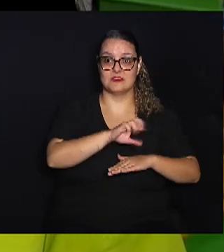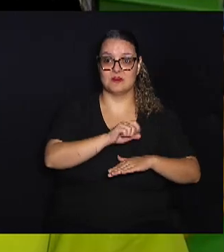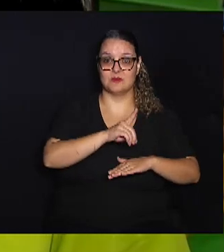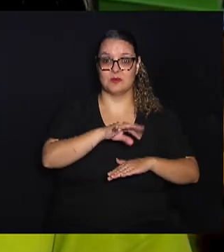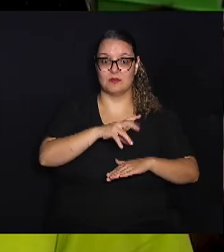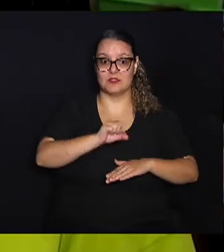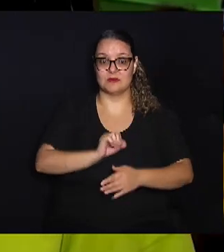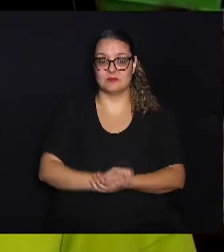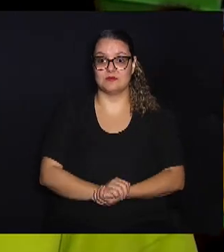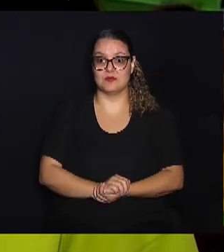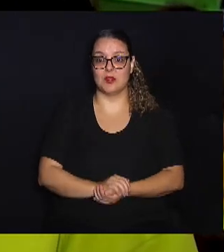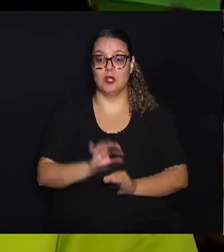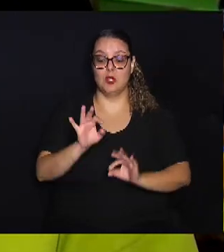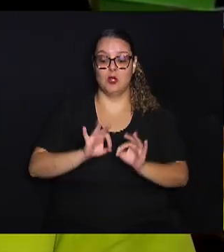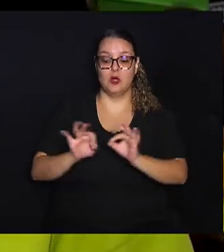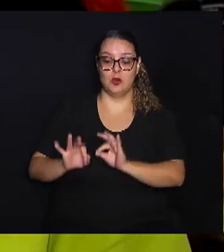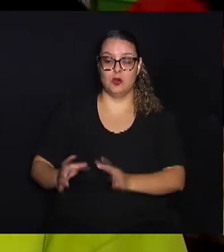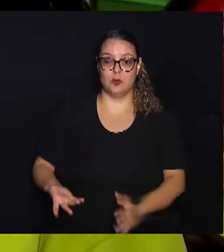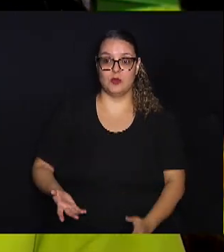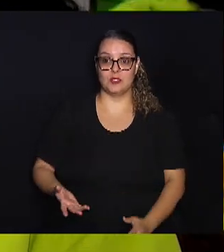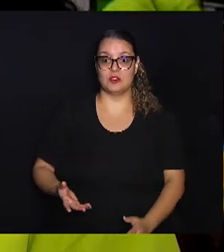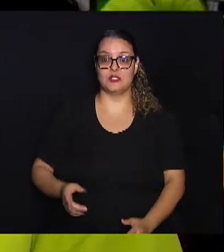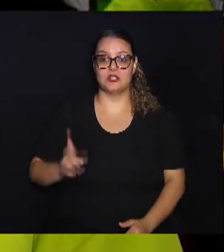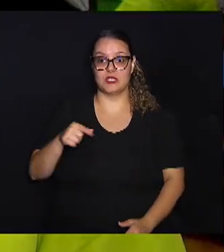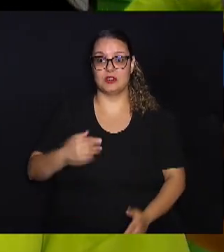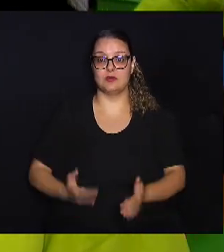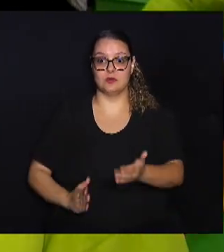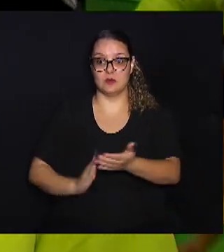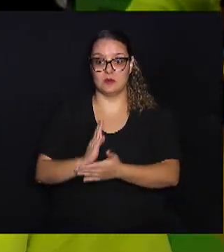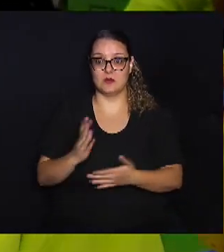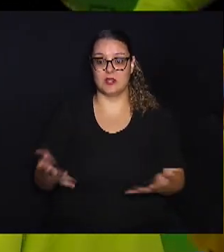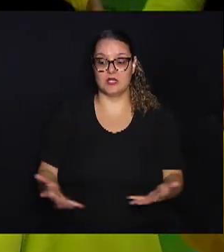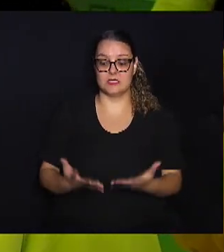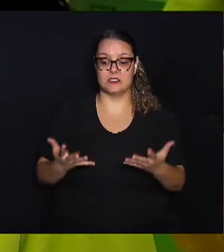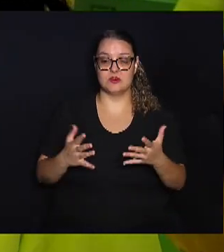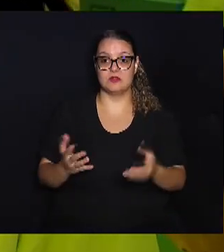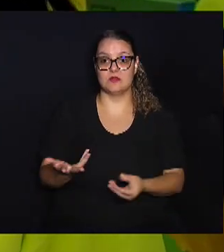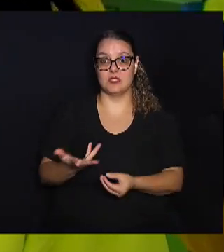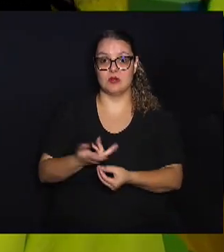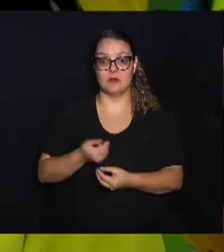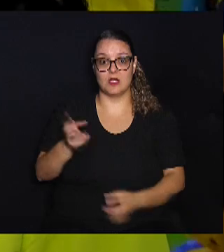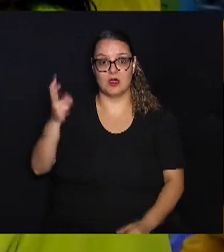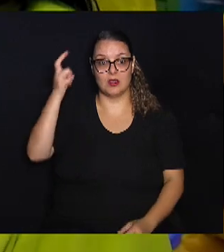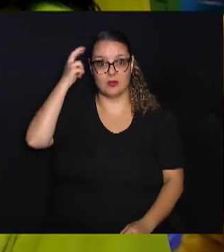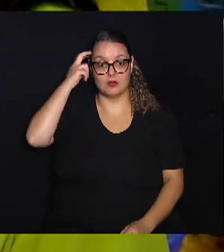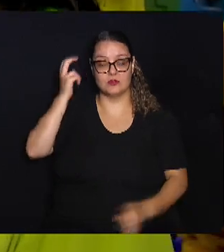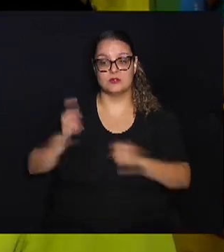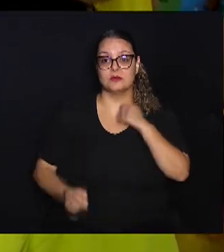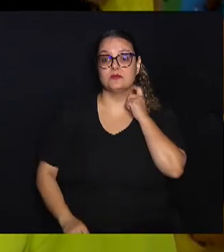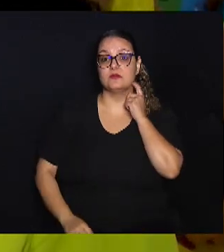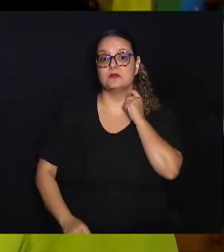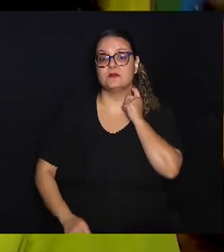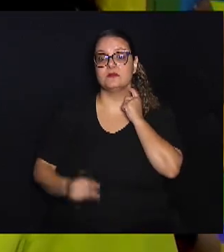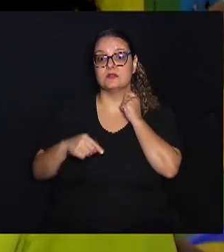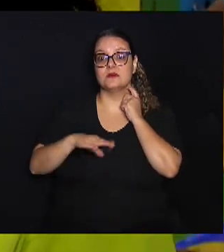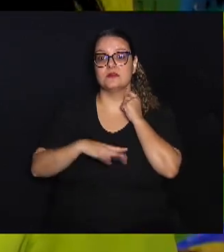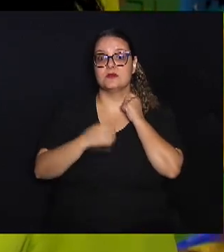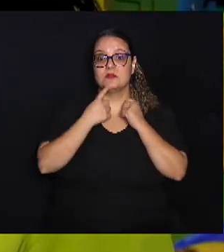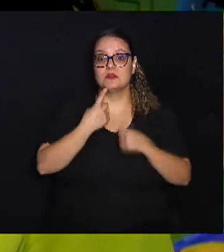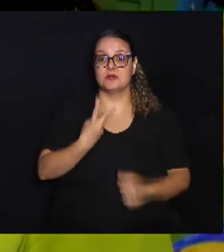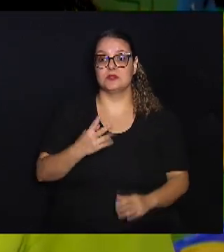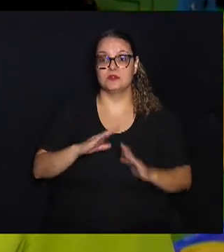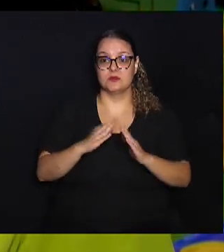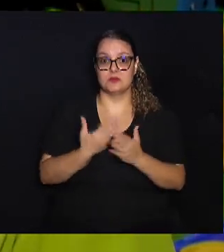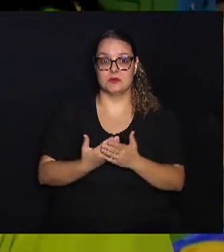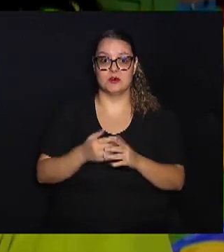projeto Minha Primeira Infância é um projeto aprovado pela Lei de Incentivo à Cultura. É um projeto que está em execução aqui em Campinas em 2 escolas